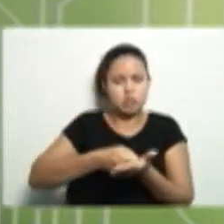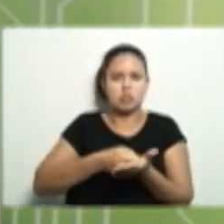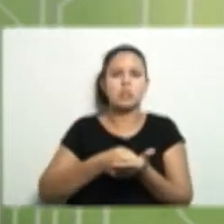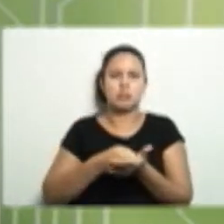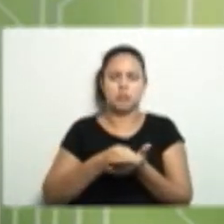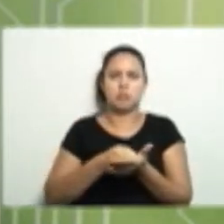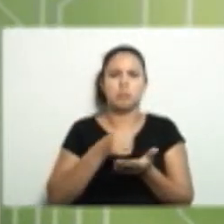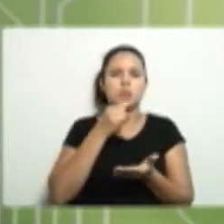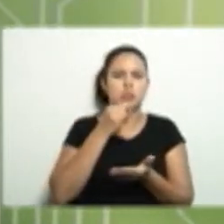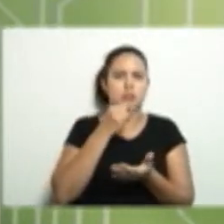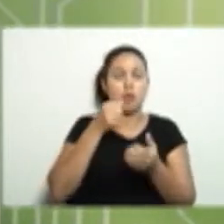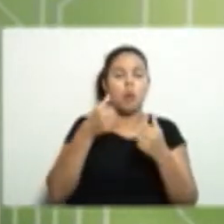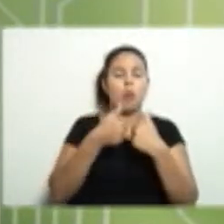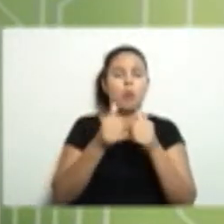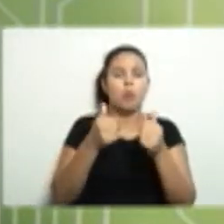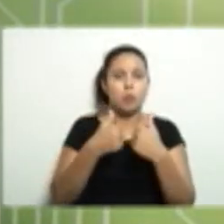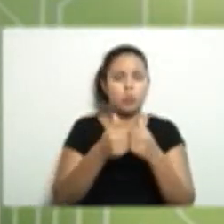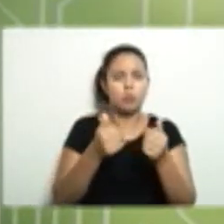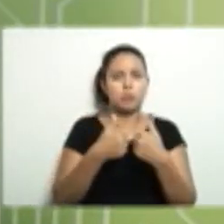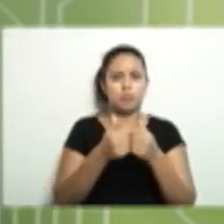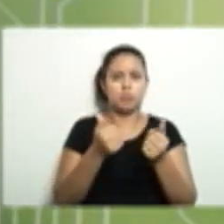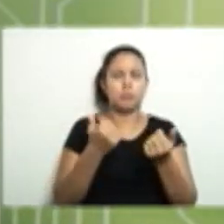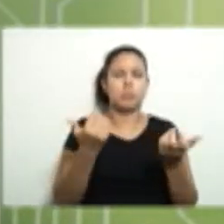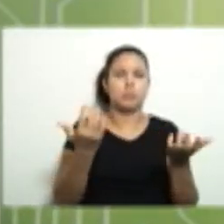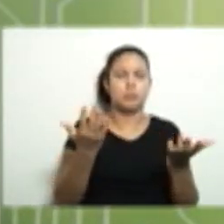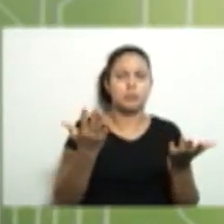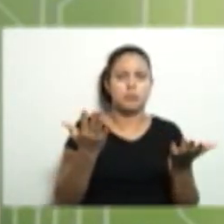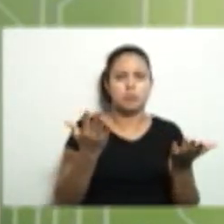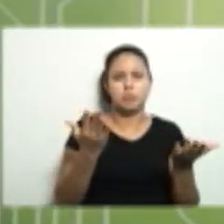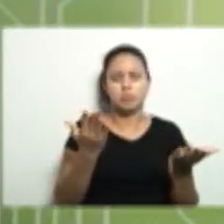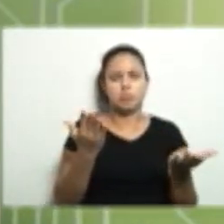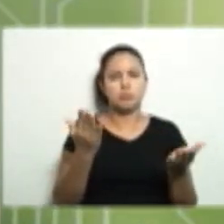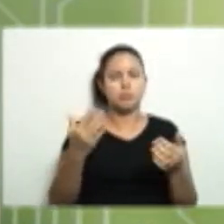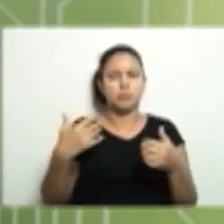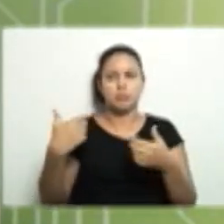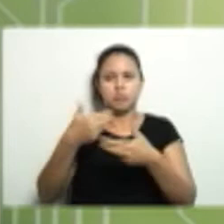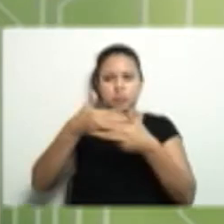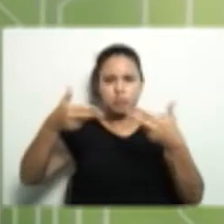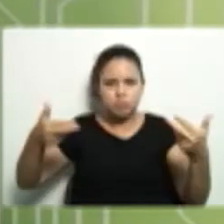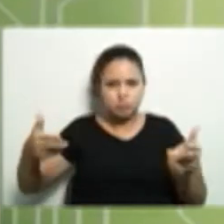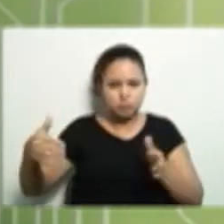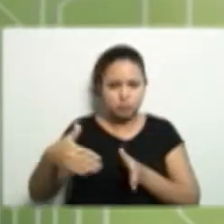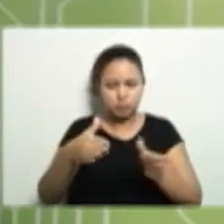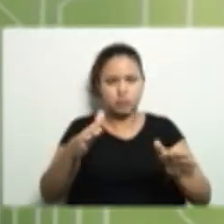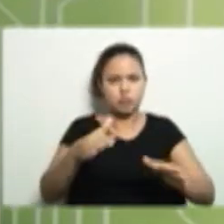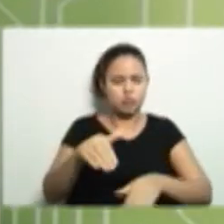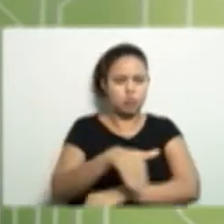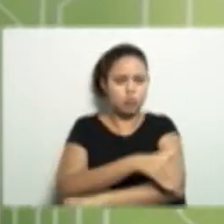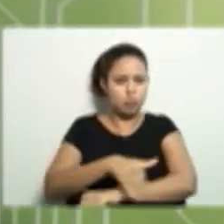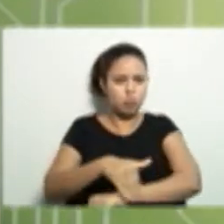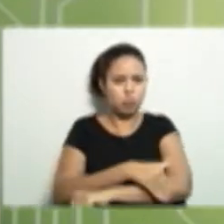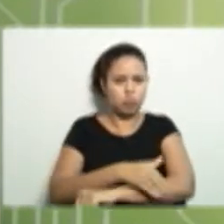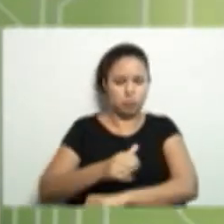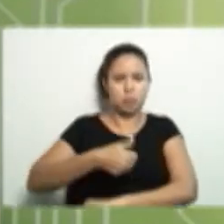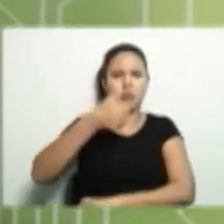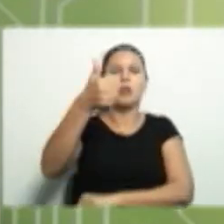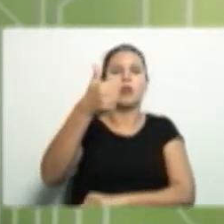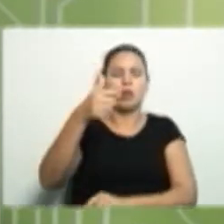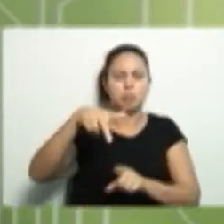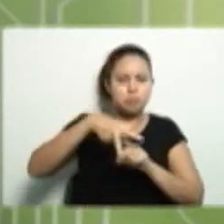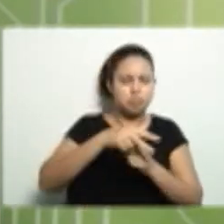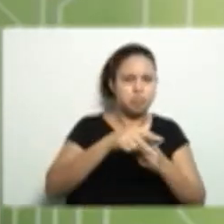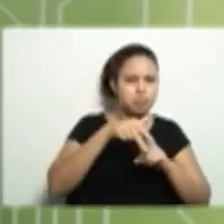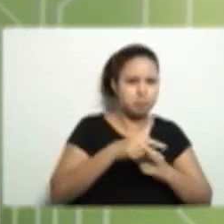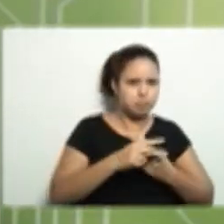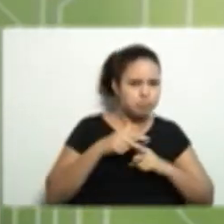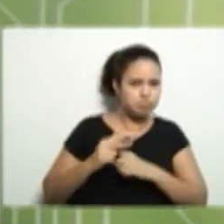ele vai melhorar nossas estradas vicinais, vai melhorar as nossas linhas, né, nossas estradas rurais, ele está dando um diagnóstico porque ele